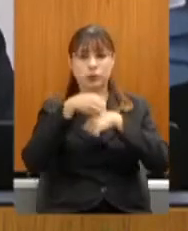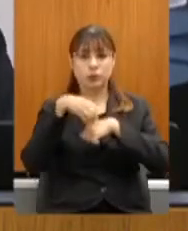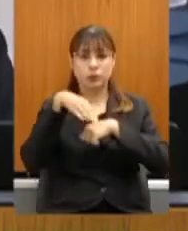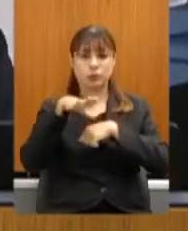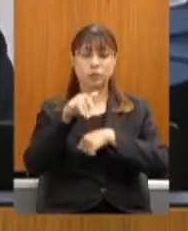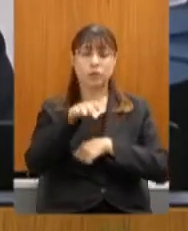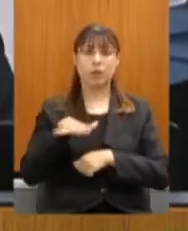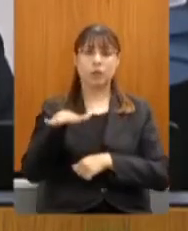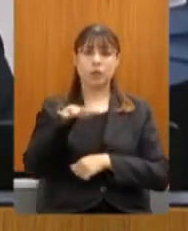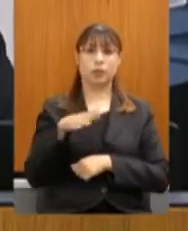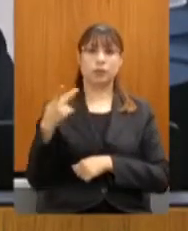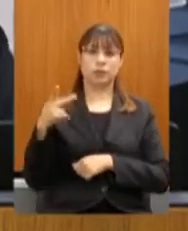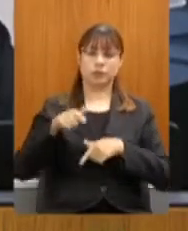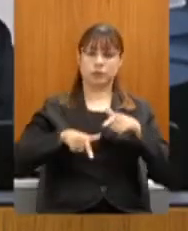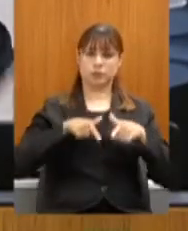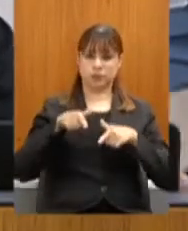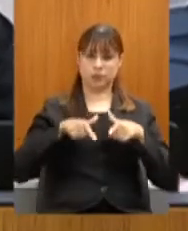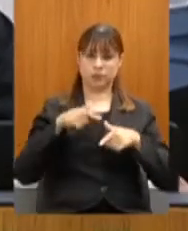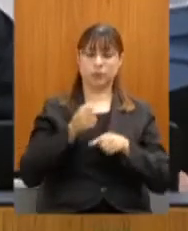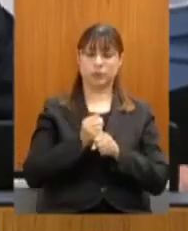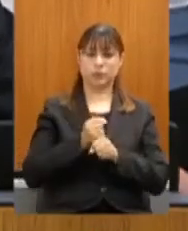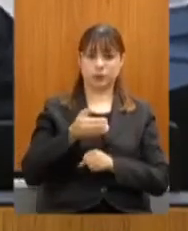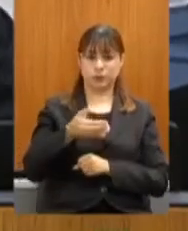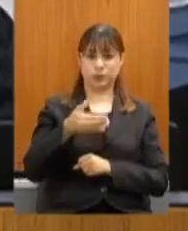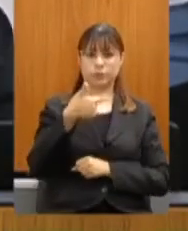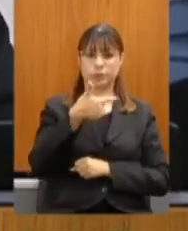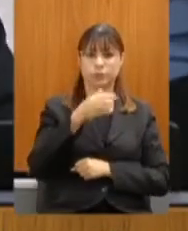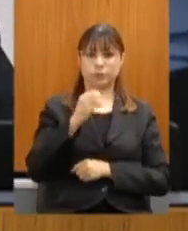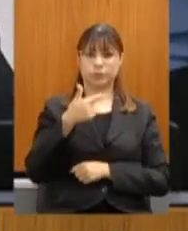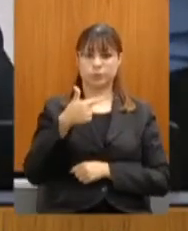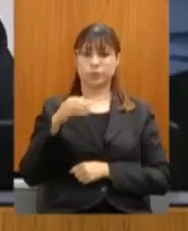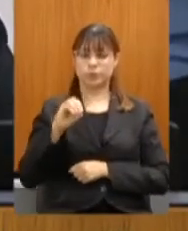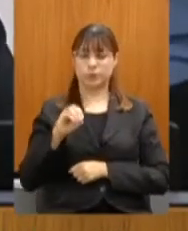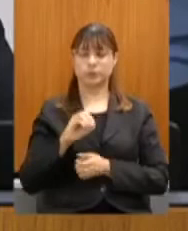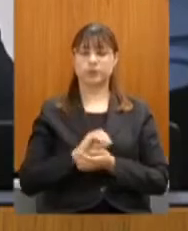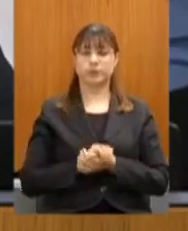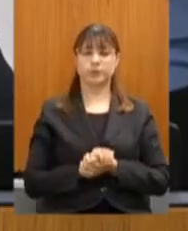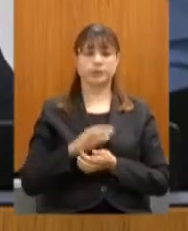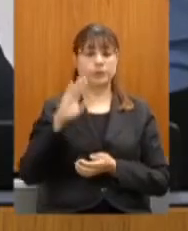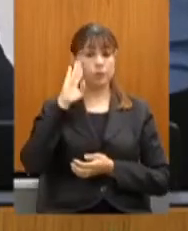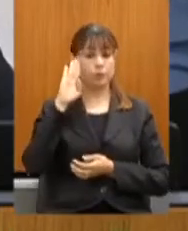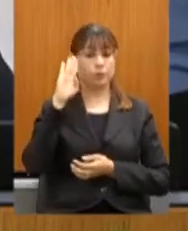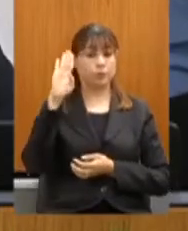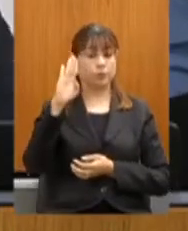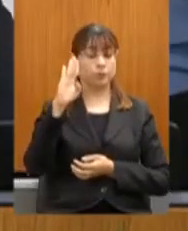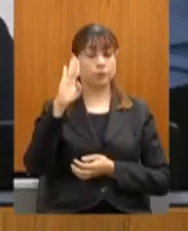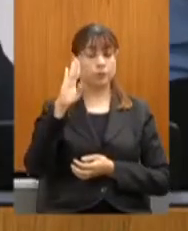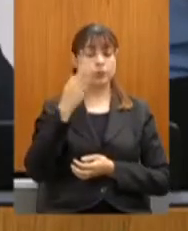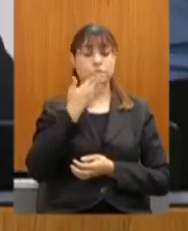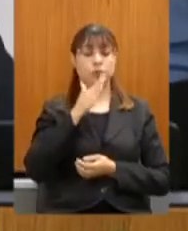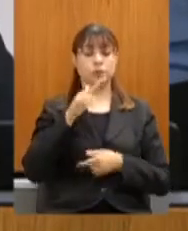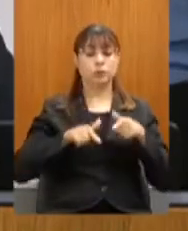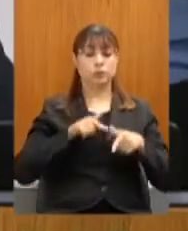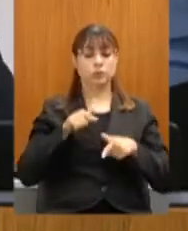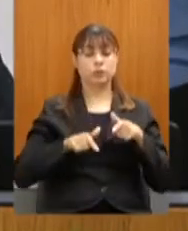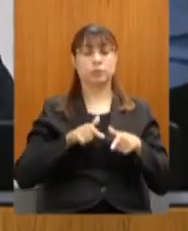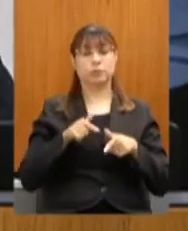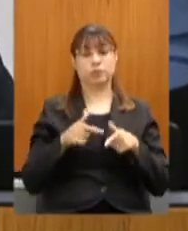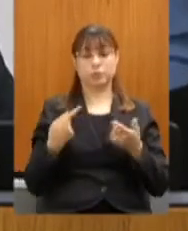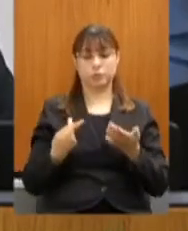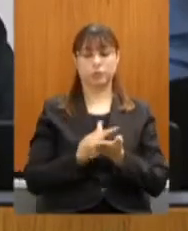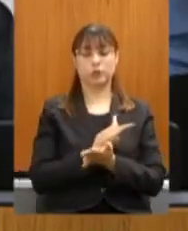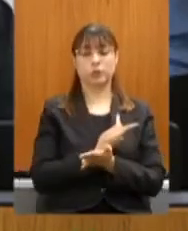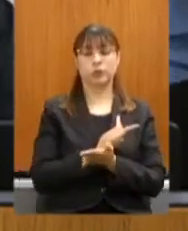áreas em 2020, com destaque para as ações adotadas para o enfrentamento da